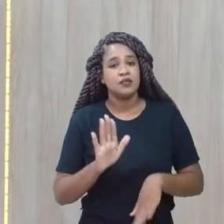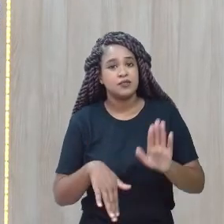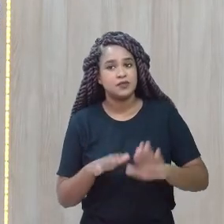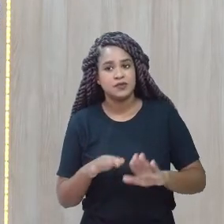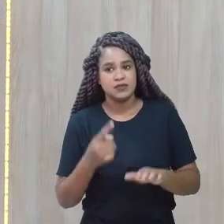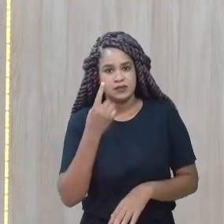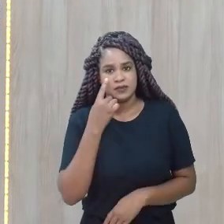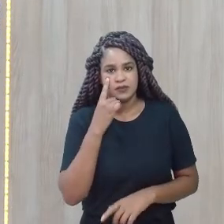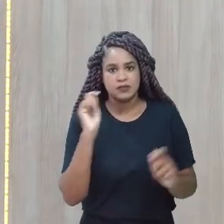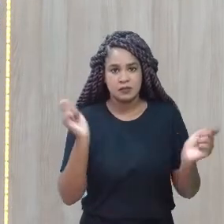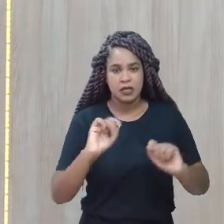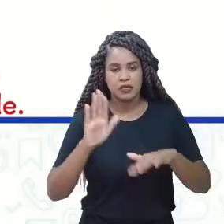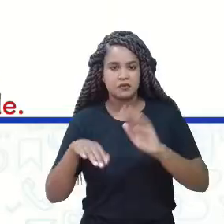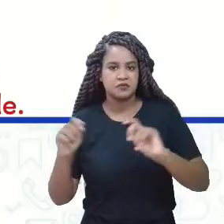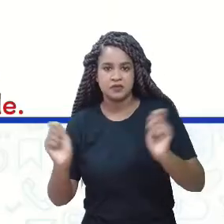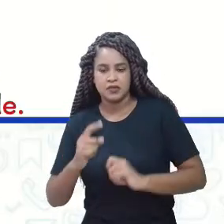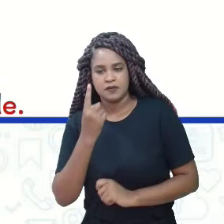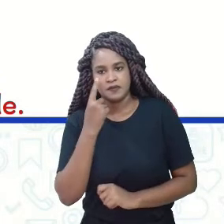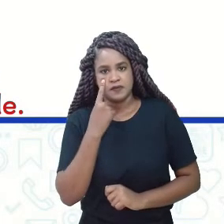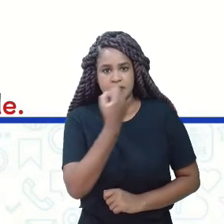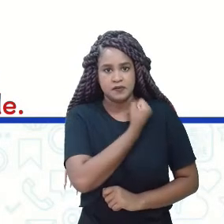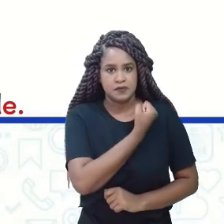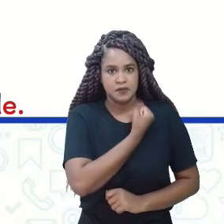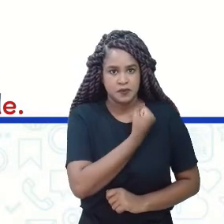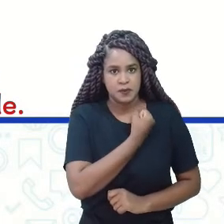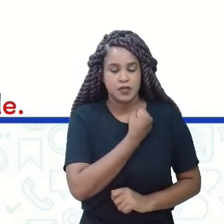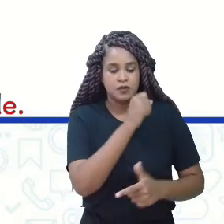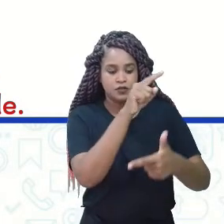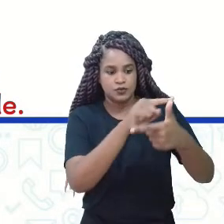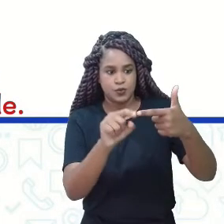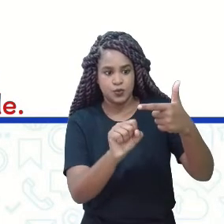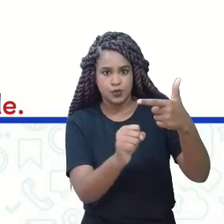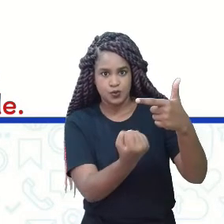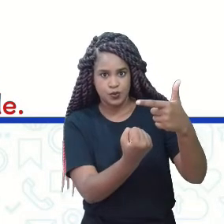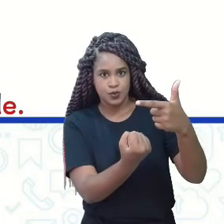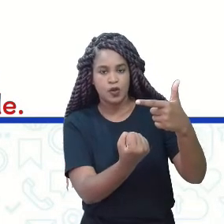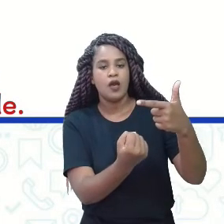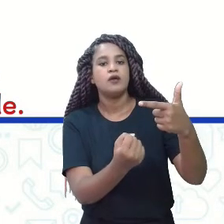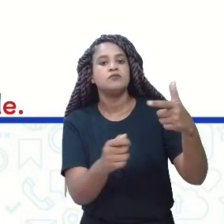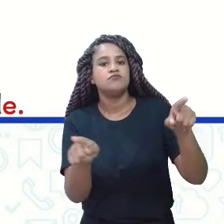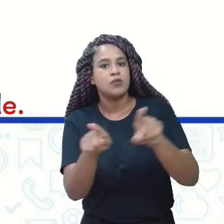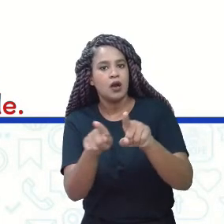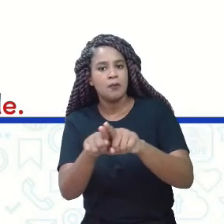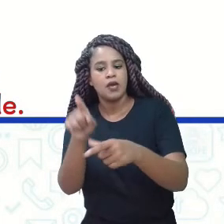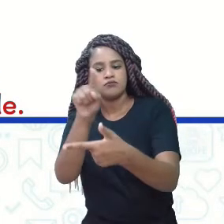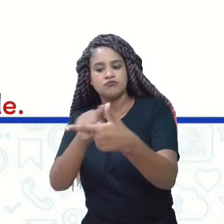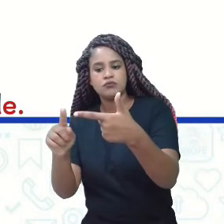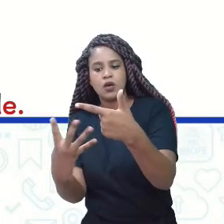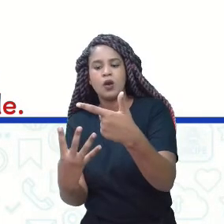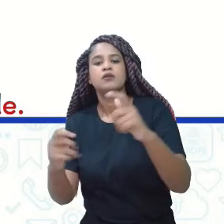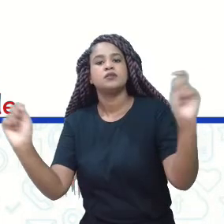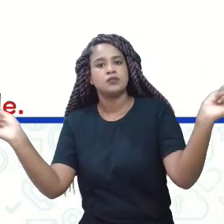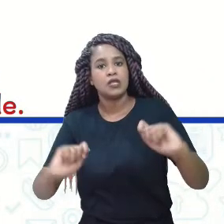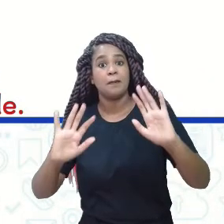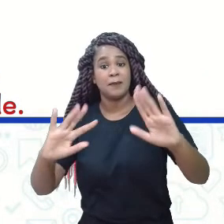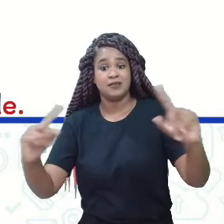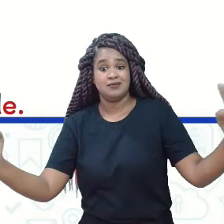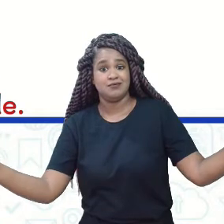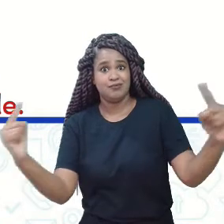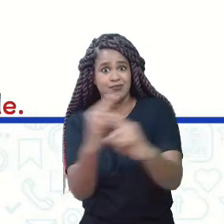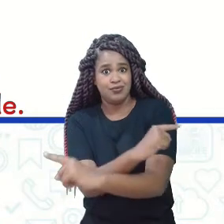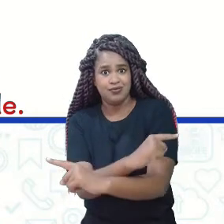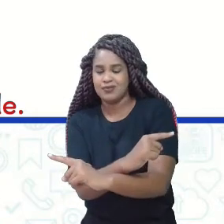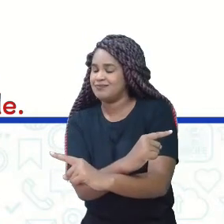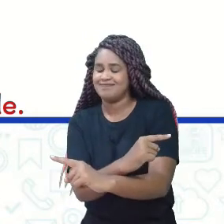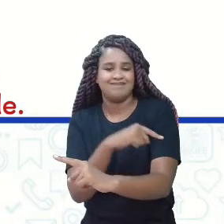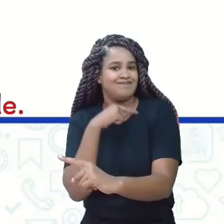todo número divisível por 8 é divisível por 4, mas voltar nessa ideia não necessariamente é verdade. A gente tem